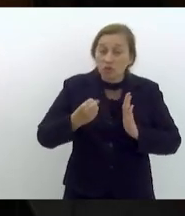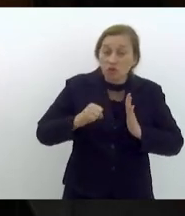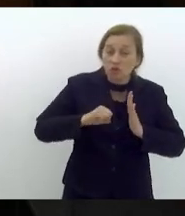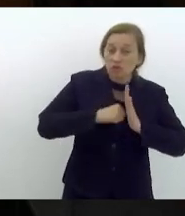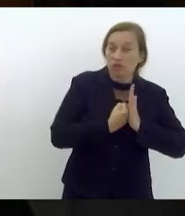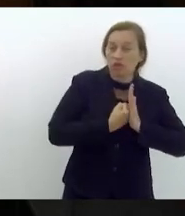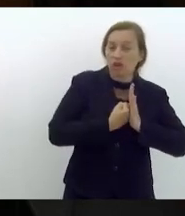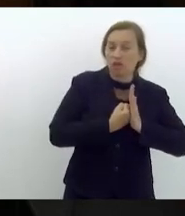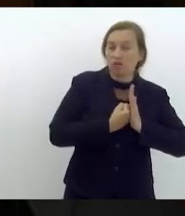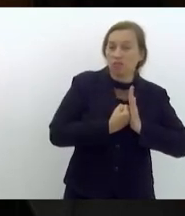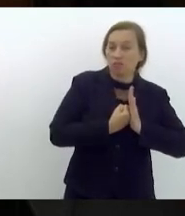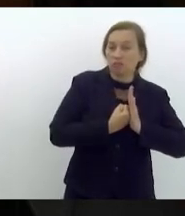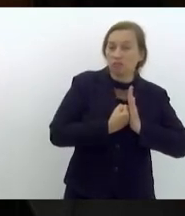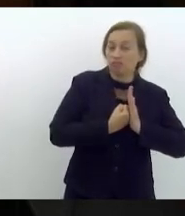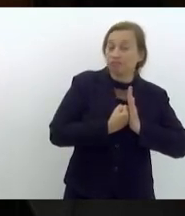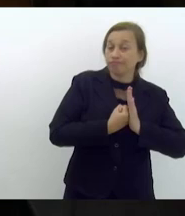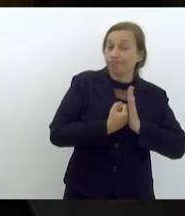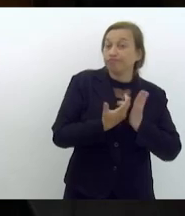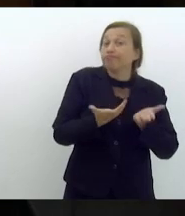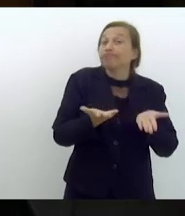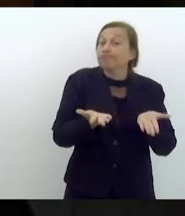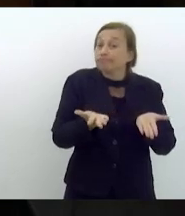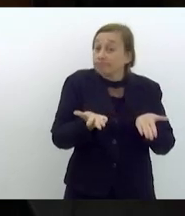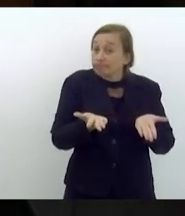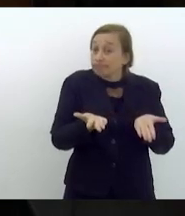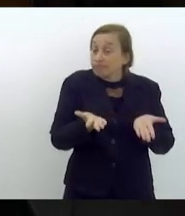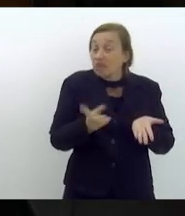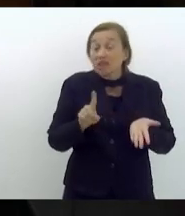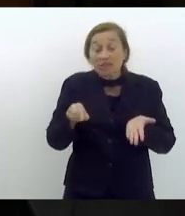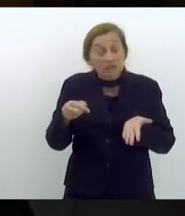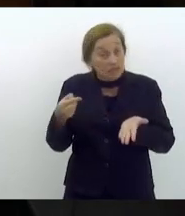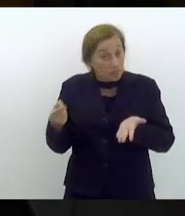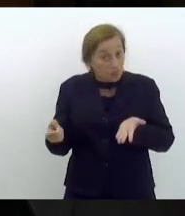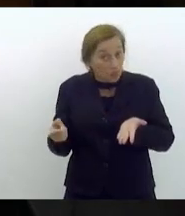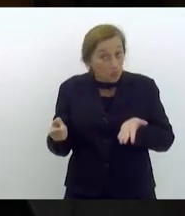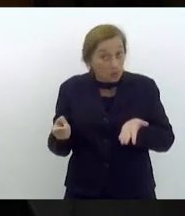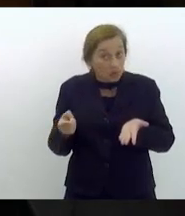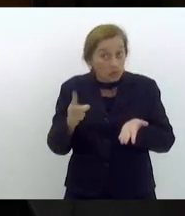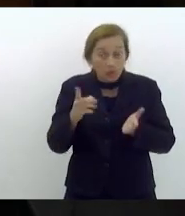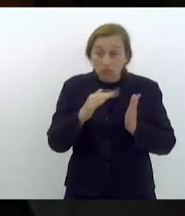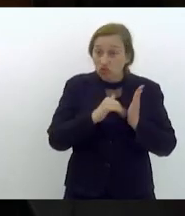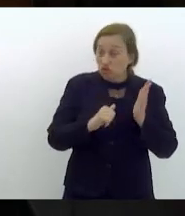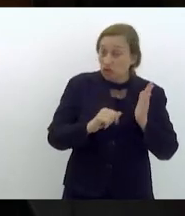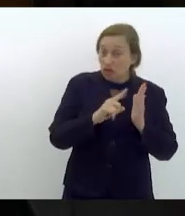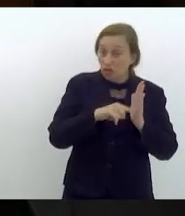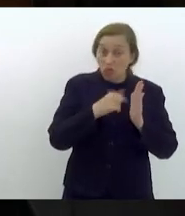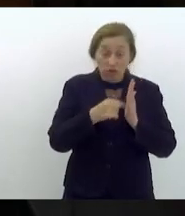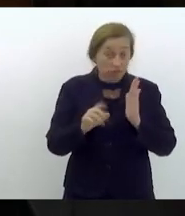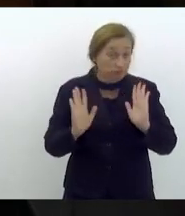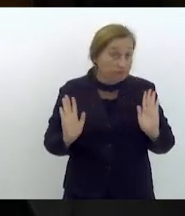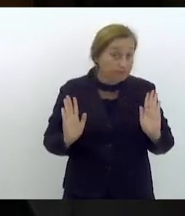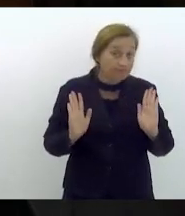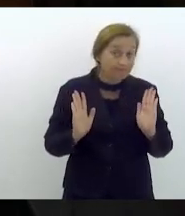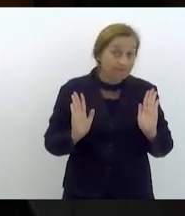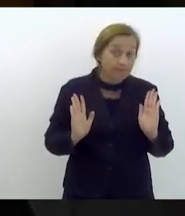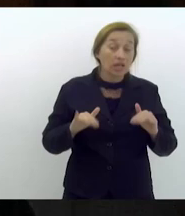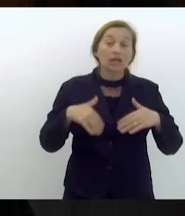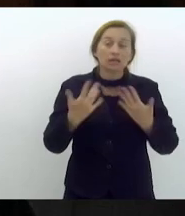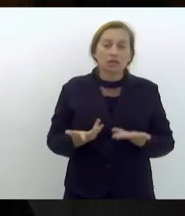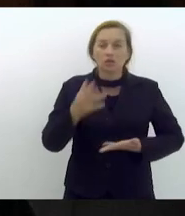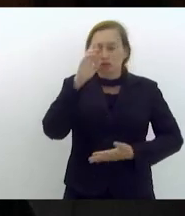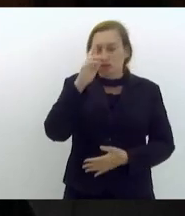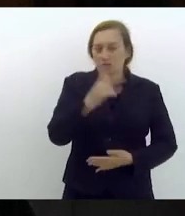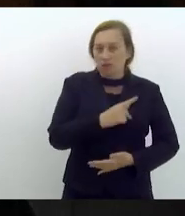e vetá-lo e depois não derrubar o vento então senhora